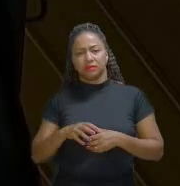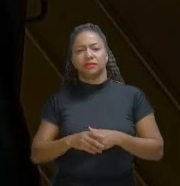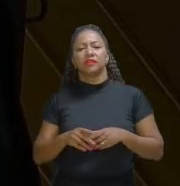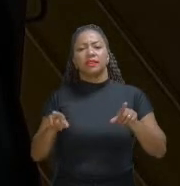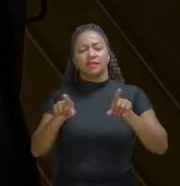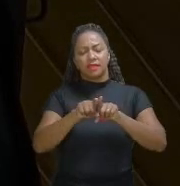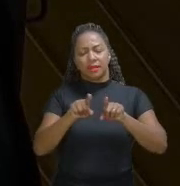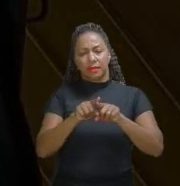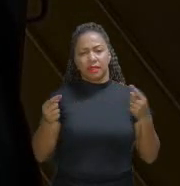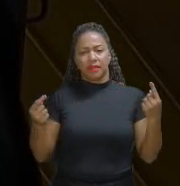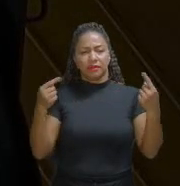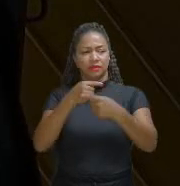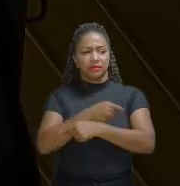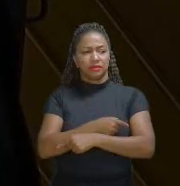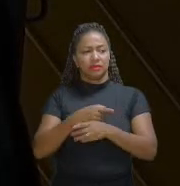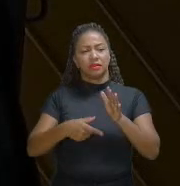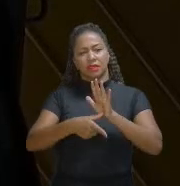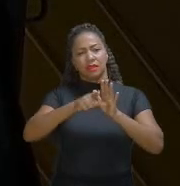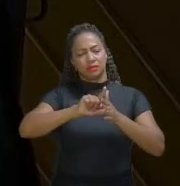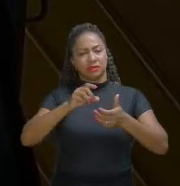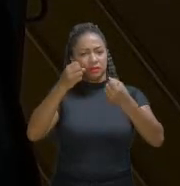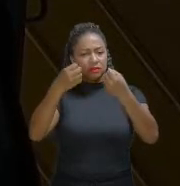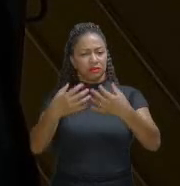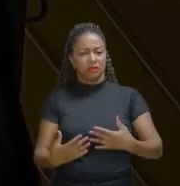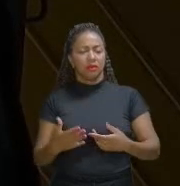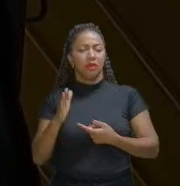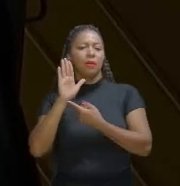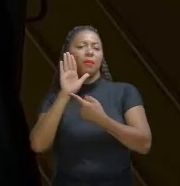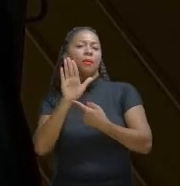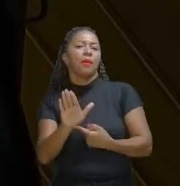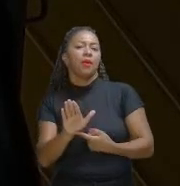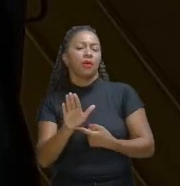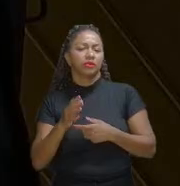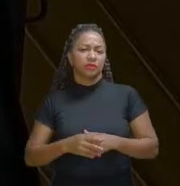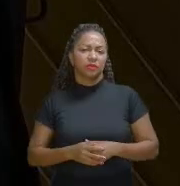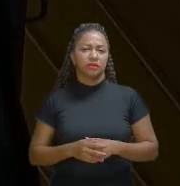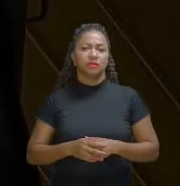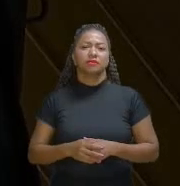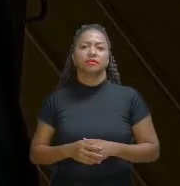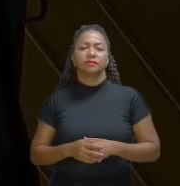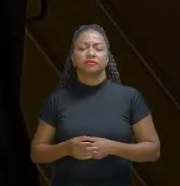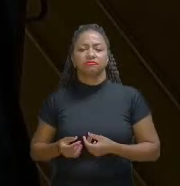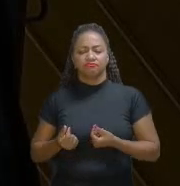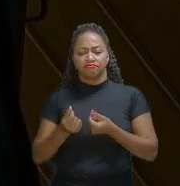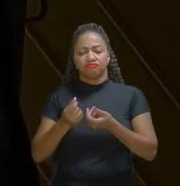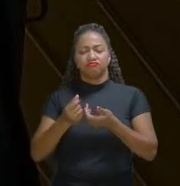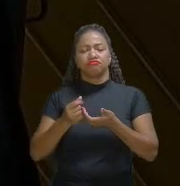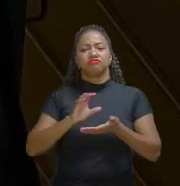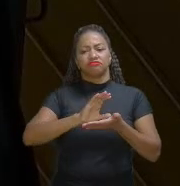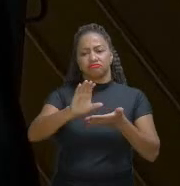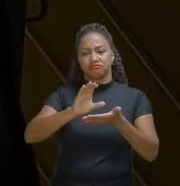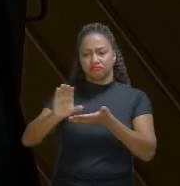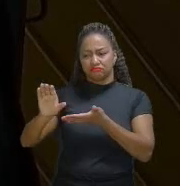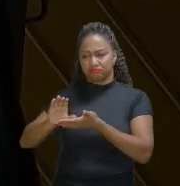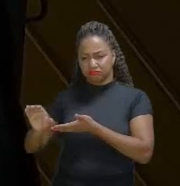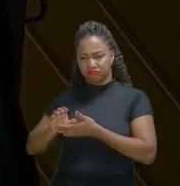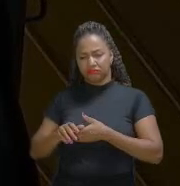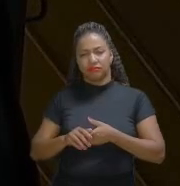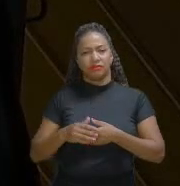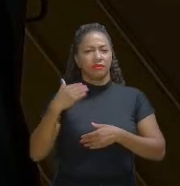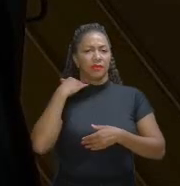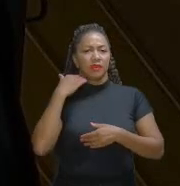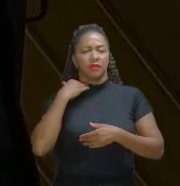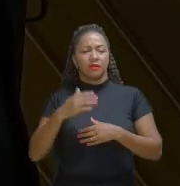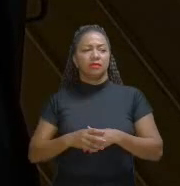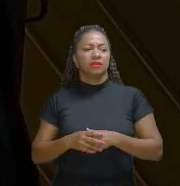contrário, conforme anteriormente detalhado, os autos revelam 1. Movimentação financeira com expressividade vinculada às campanhas.